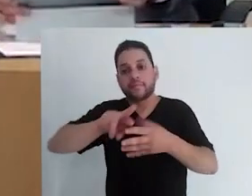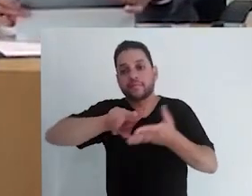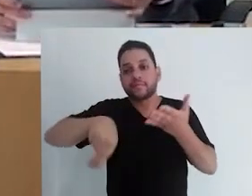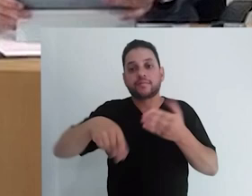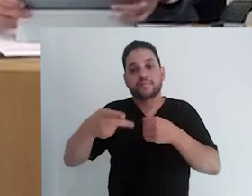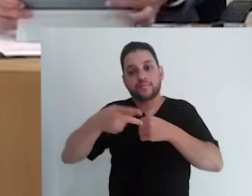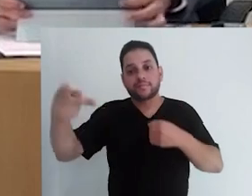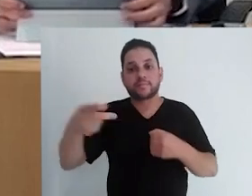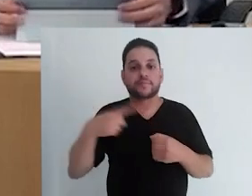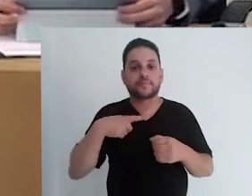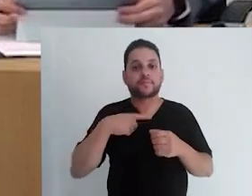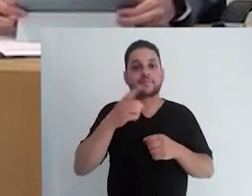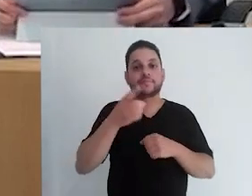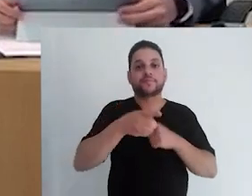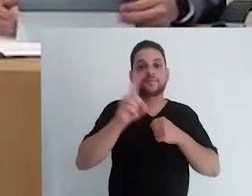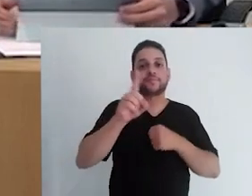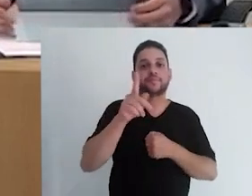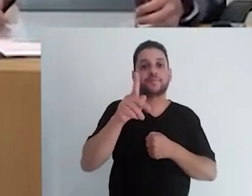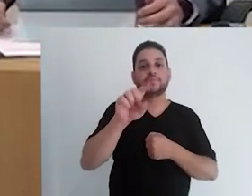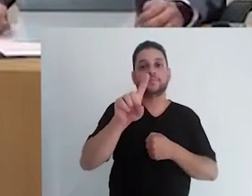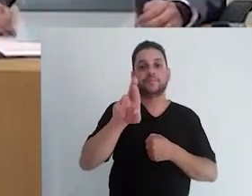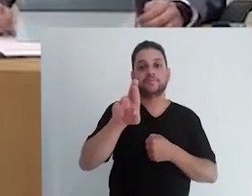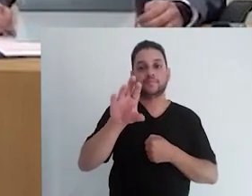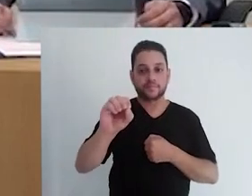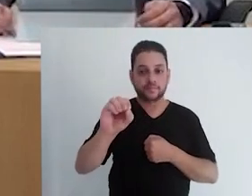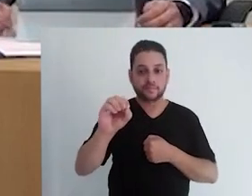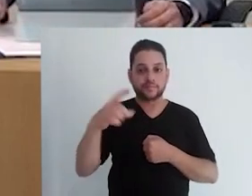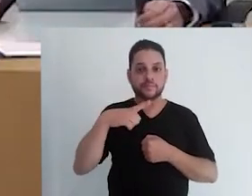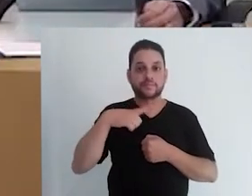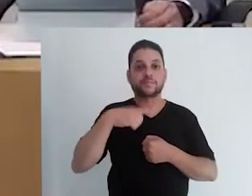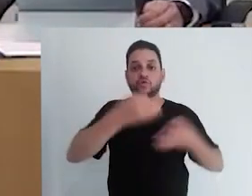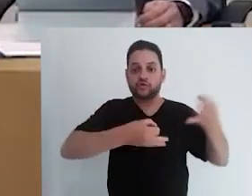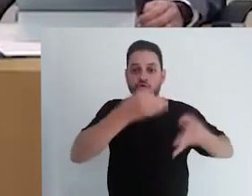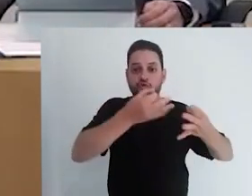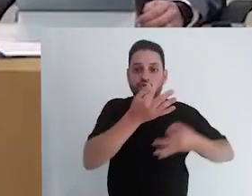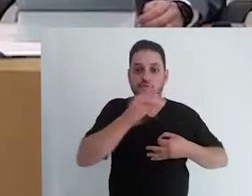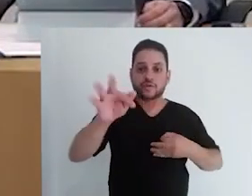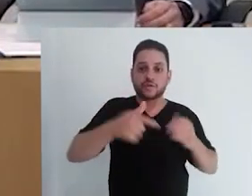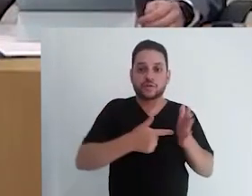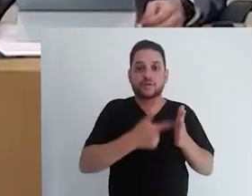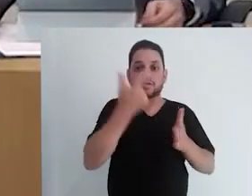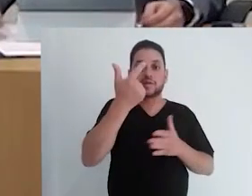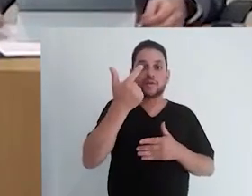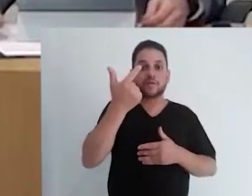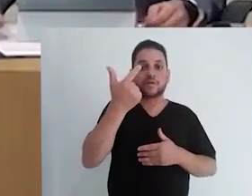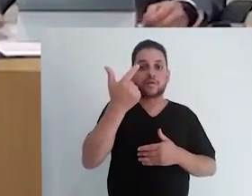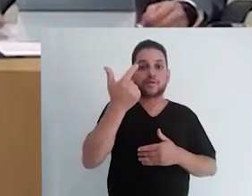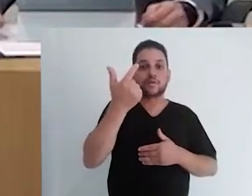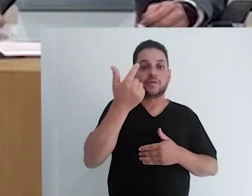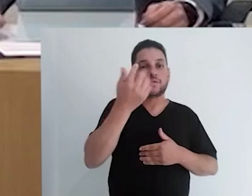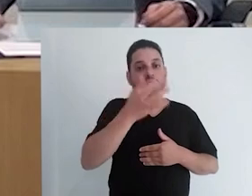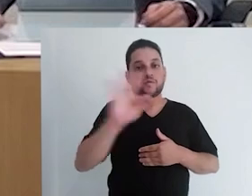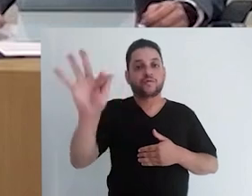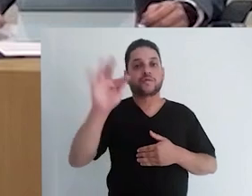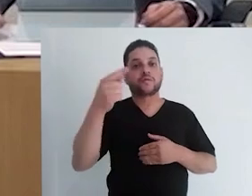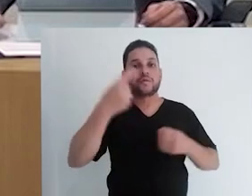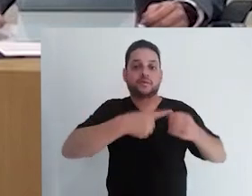Pedro Henrique de Proença Meira Figueiredo, juiz federal da 2ª Vara Federal de Sorocaba, graduado em